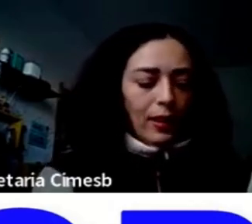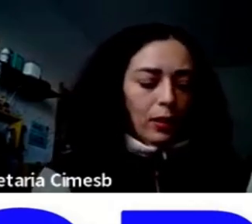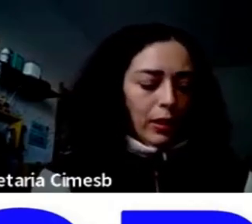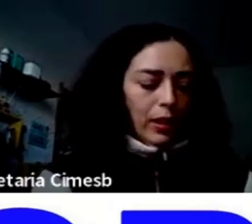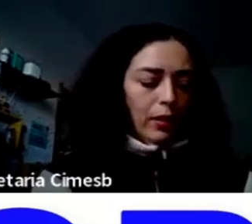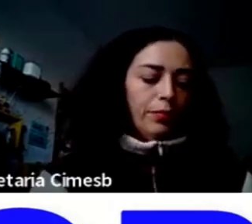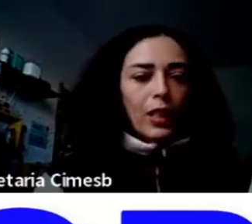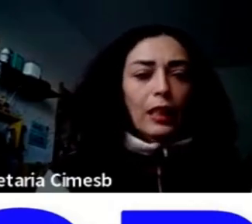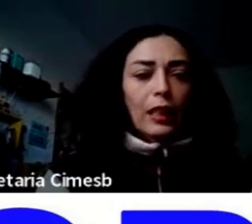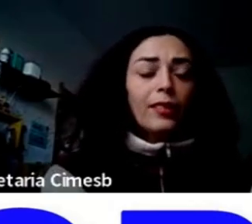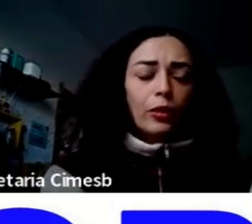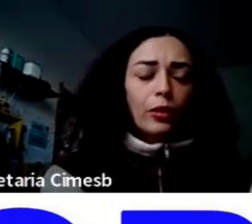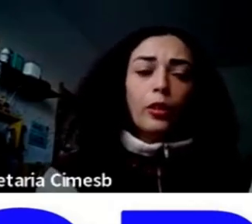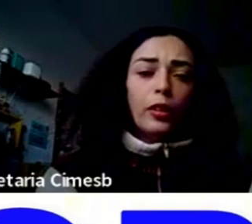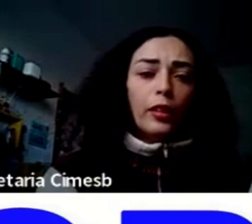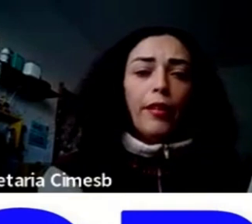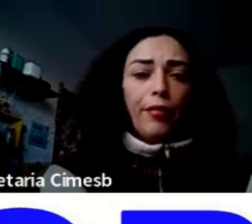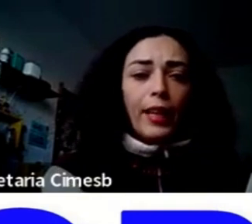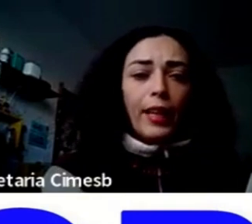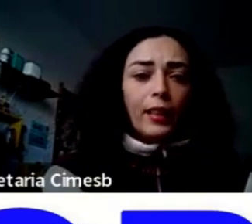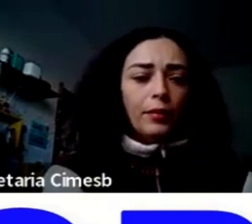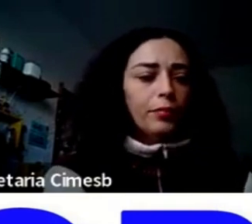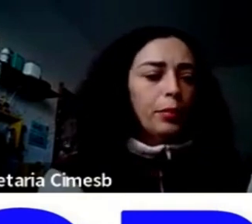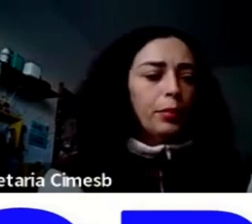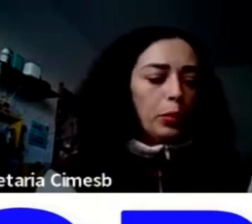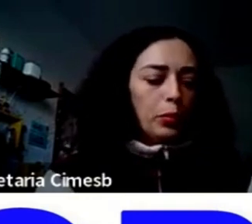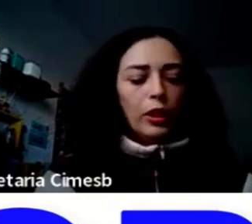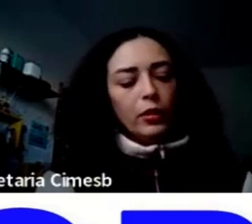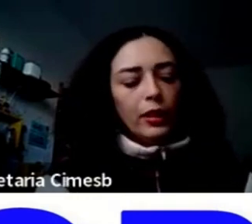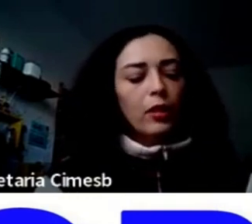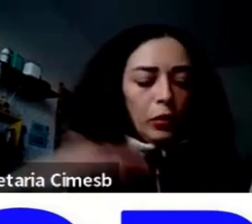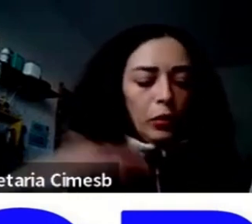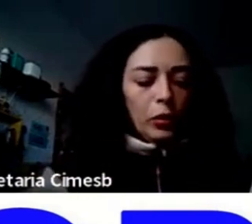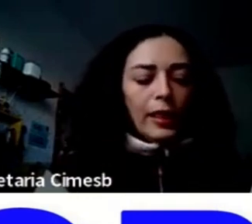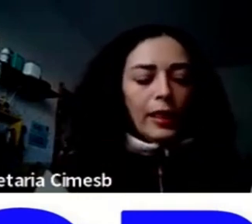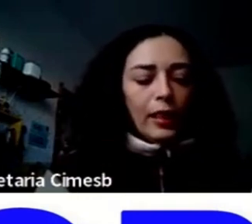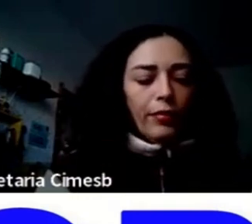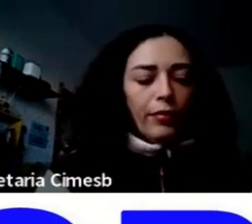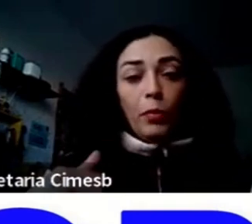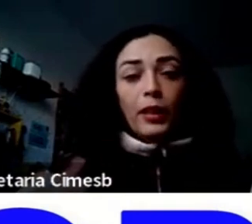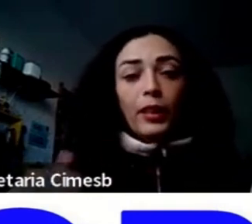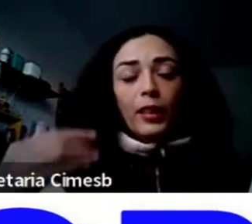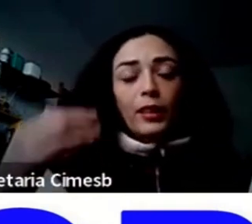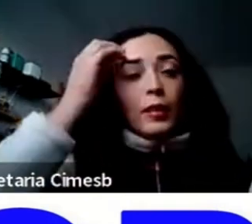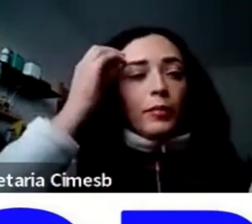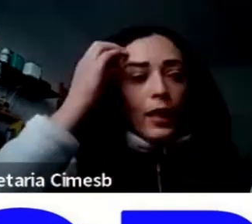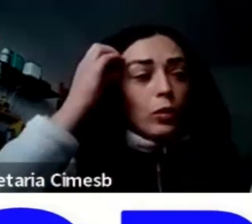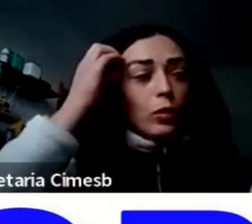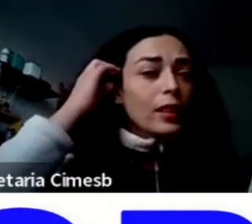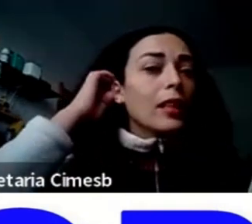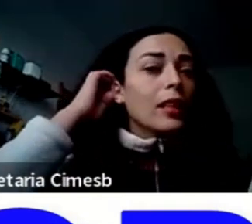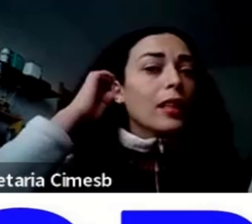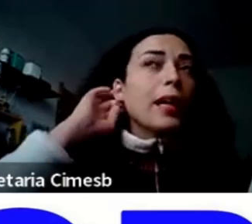mais inclusiva e vai se tornando referência por conta disso. Então, voltando aqui que eu ia falar, uma das